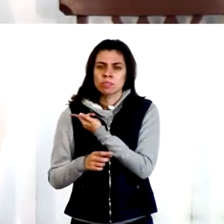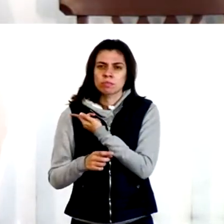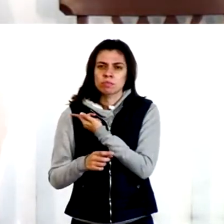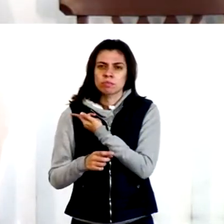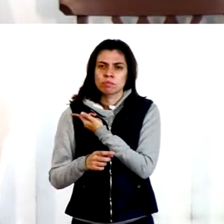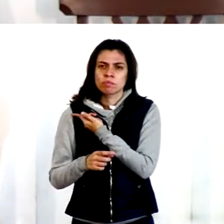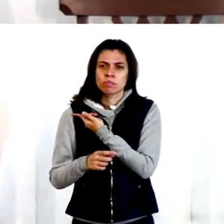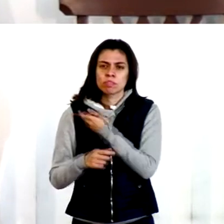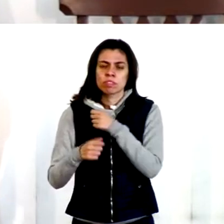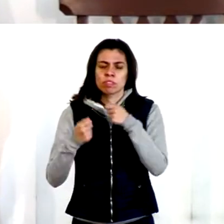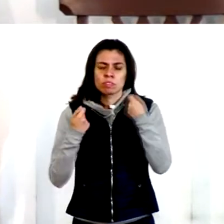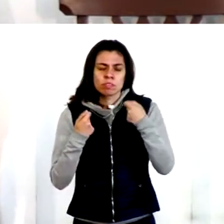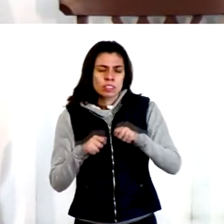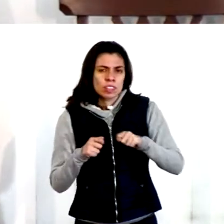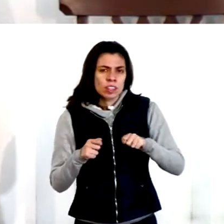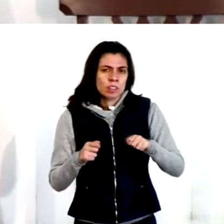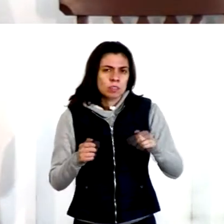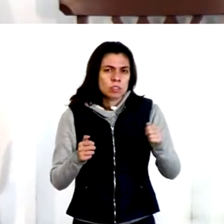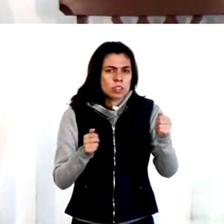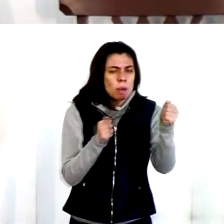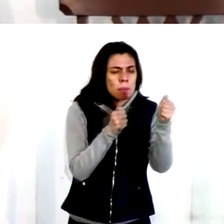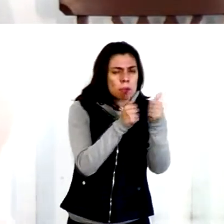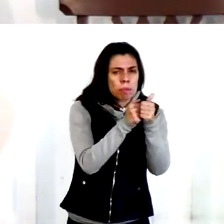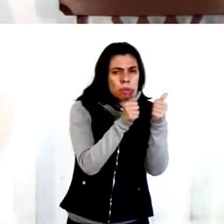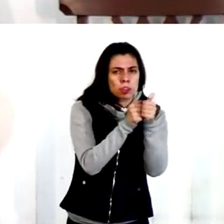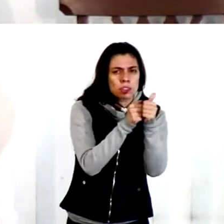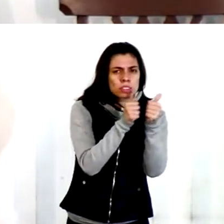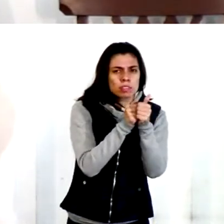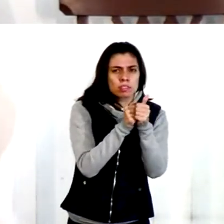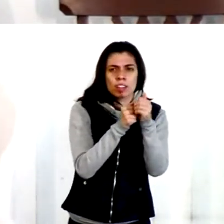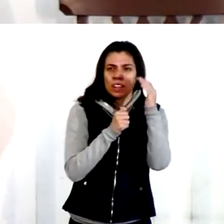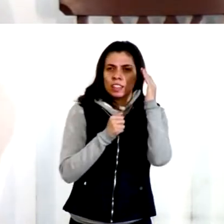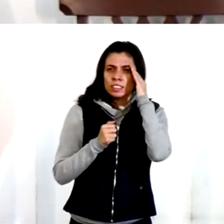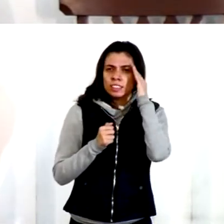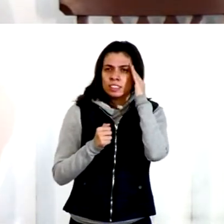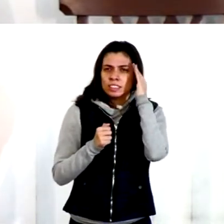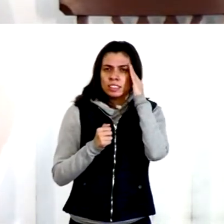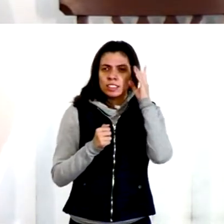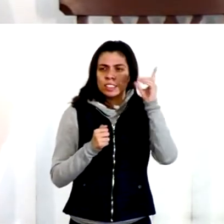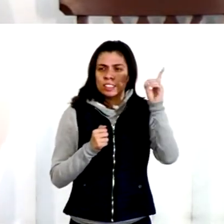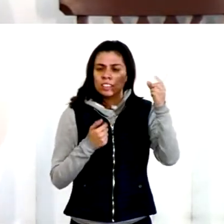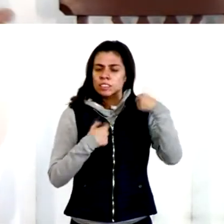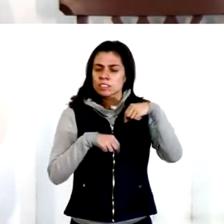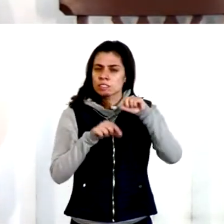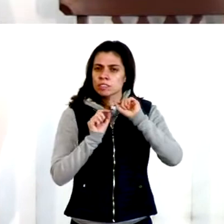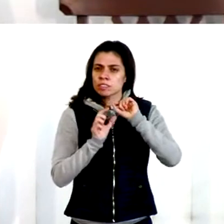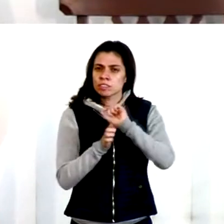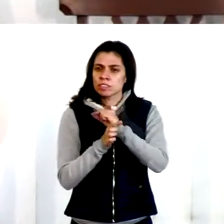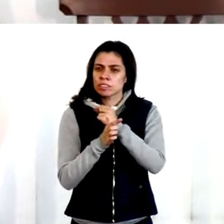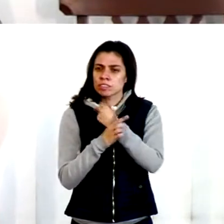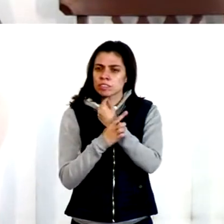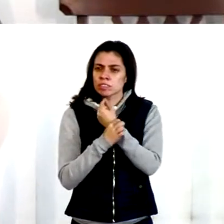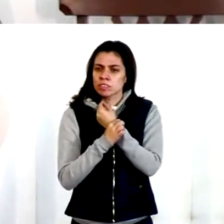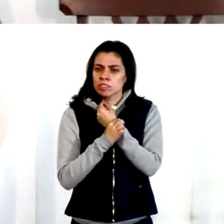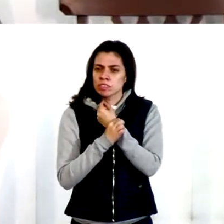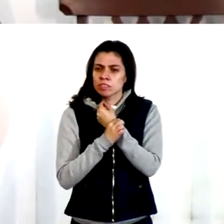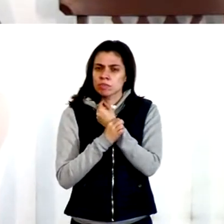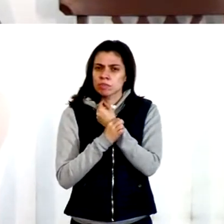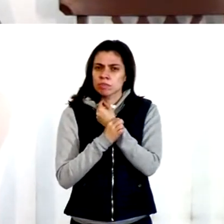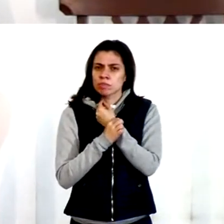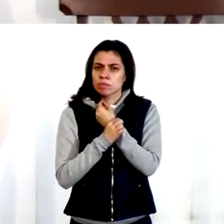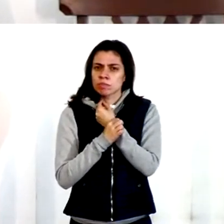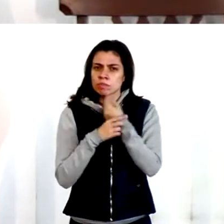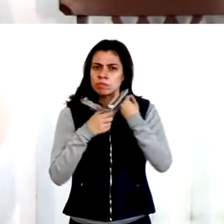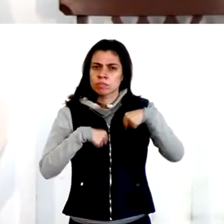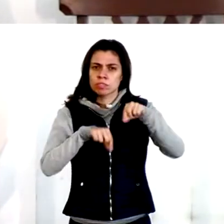amar Sua palavra, compreender a segurança que Ele nos dá para viver, identifica ou demonstra